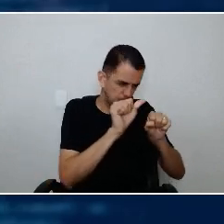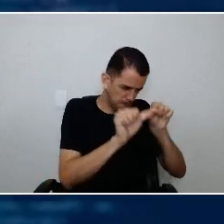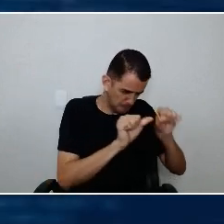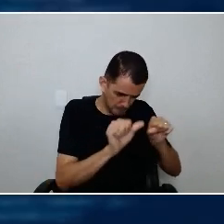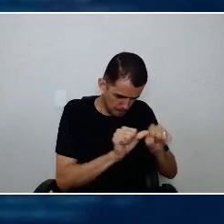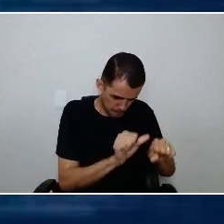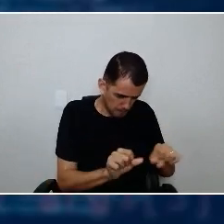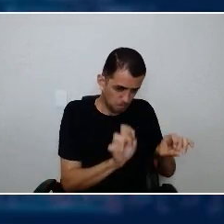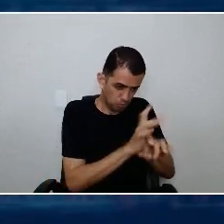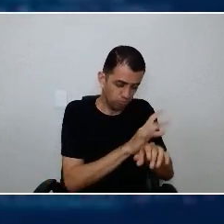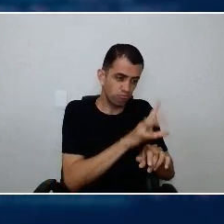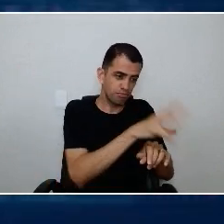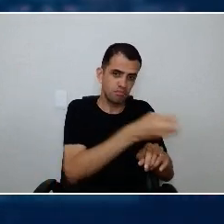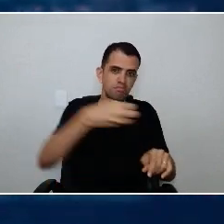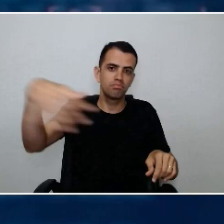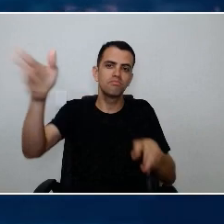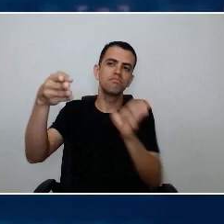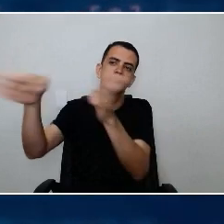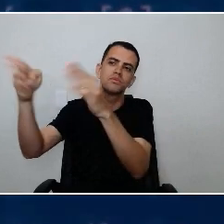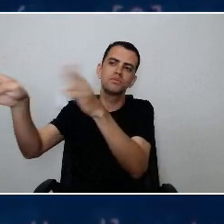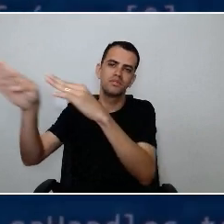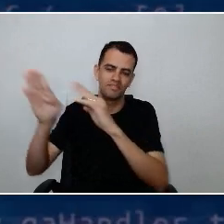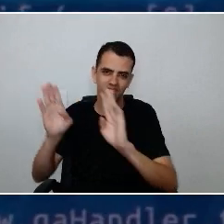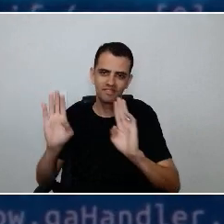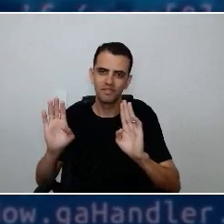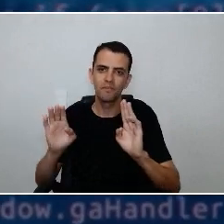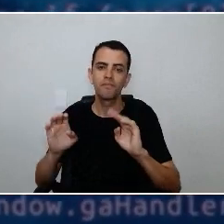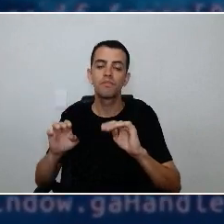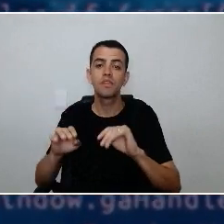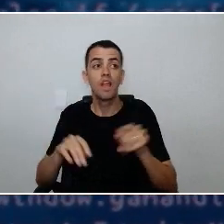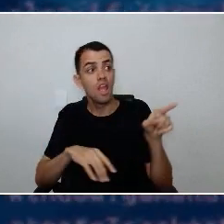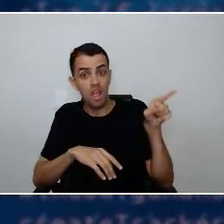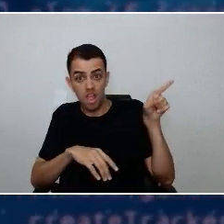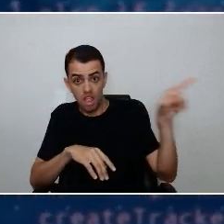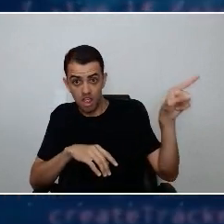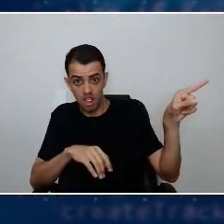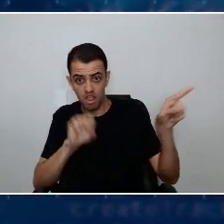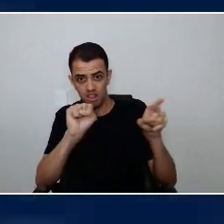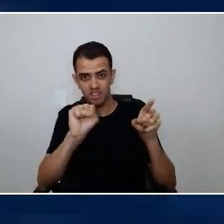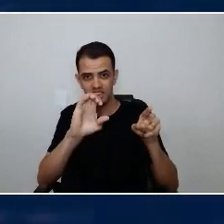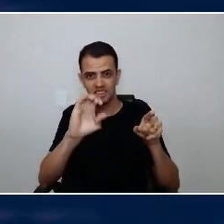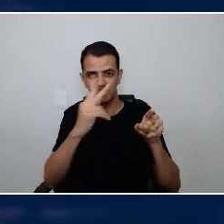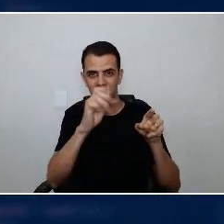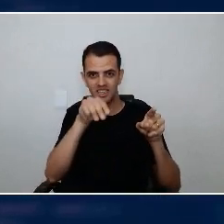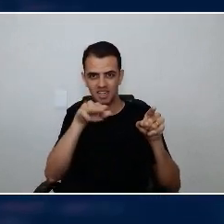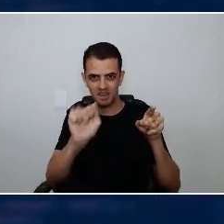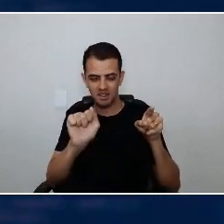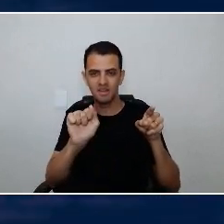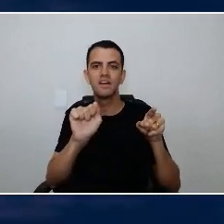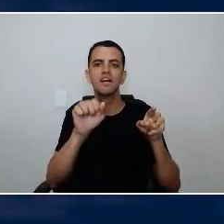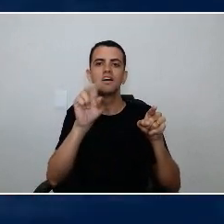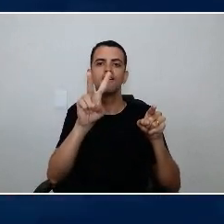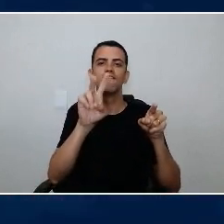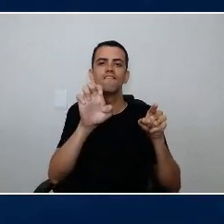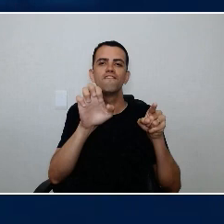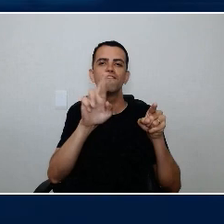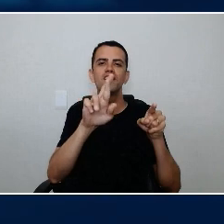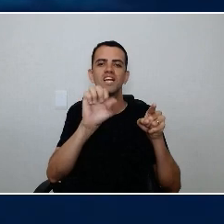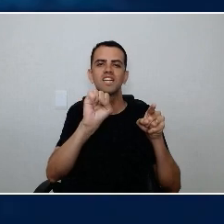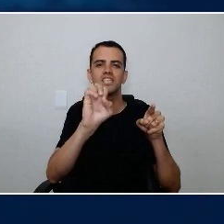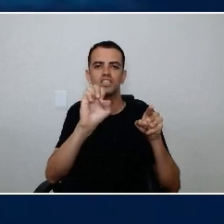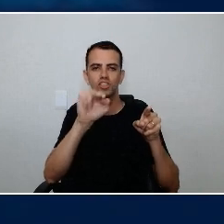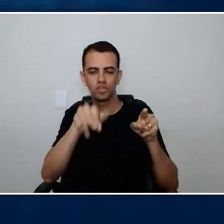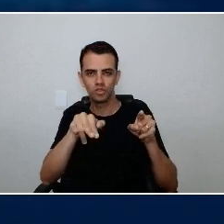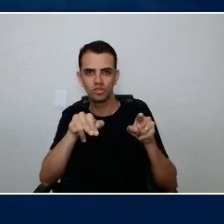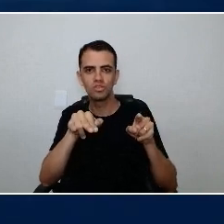for cargas mais pesadas com Skema version isso evita né se você começa com uma modelagem ali você pode nem ter aplicado nenhuma versão nem